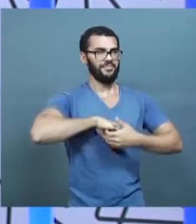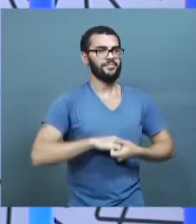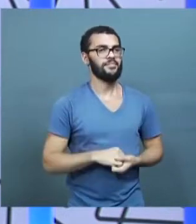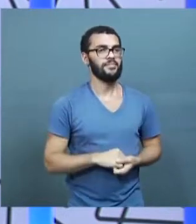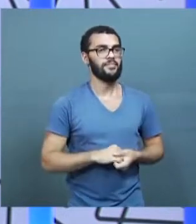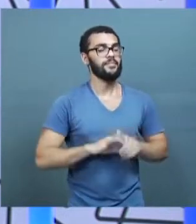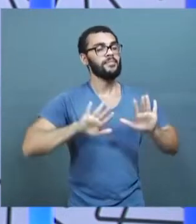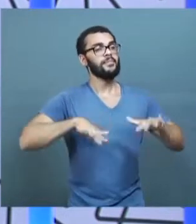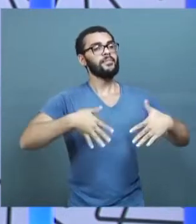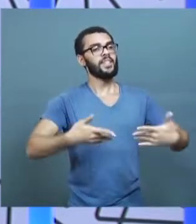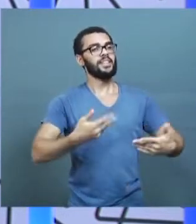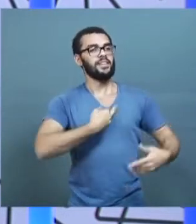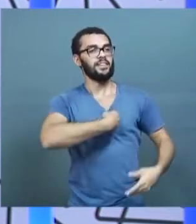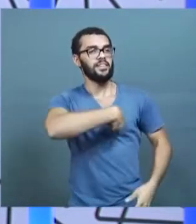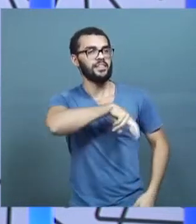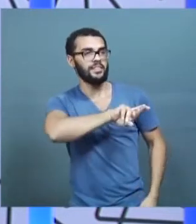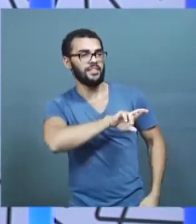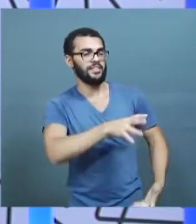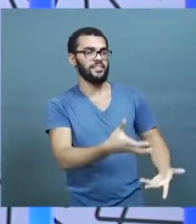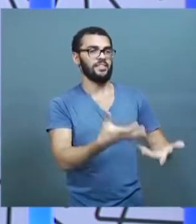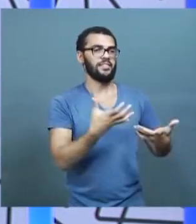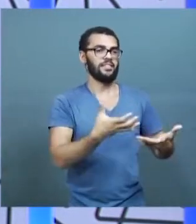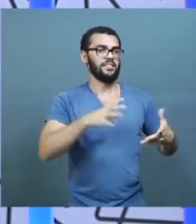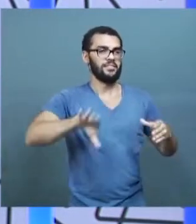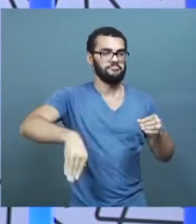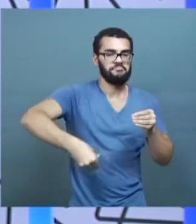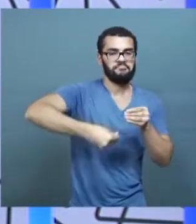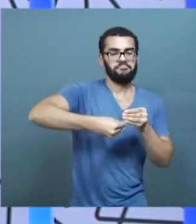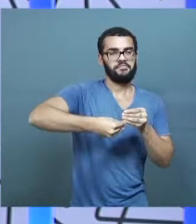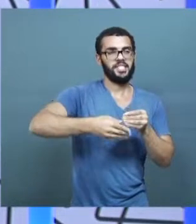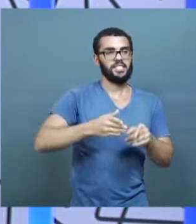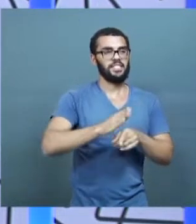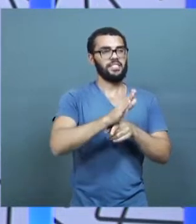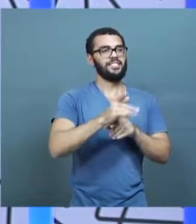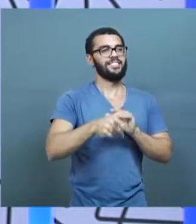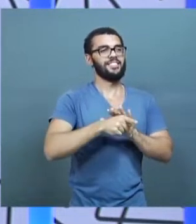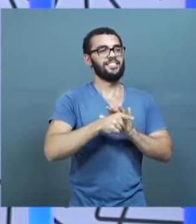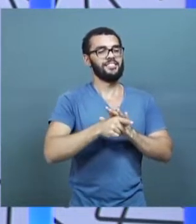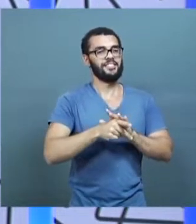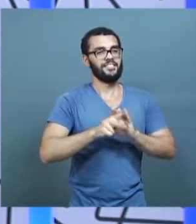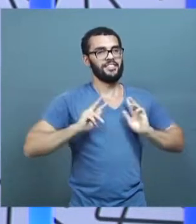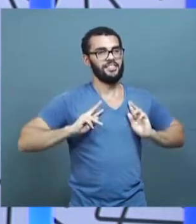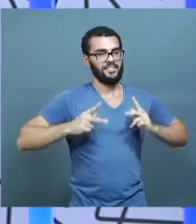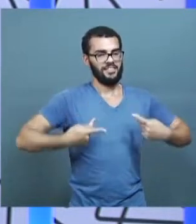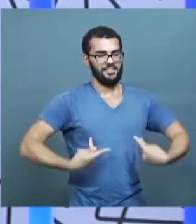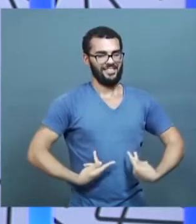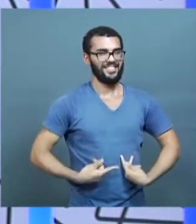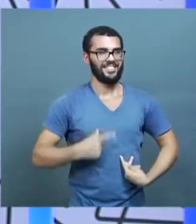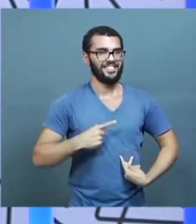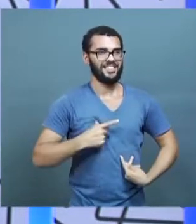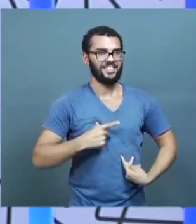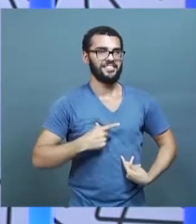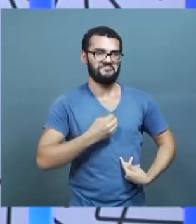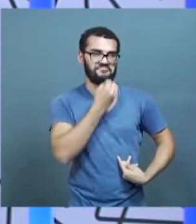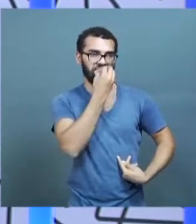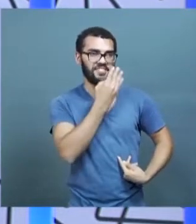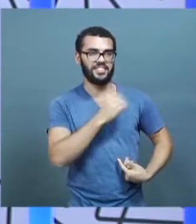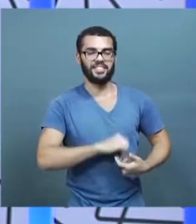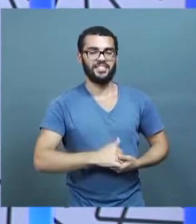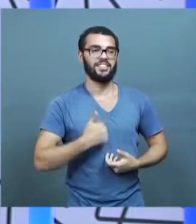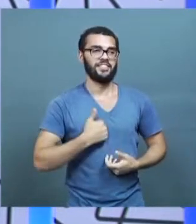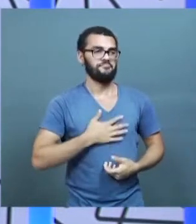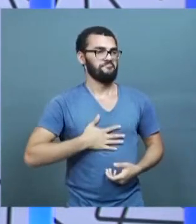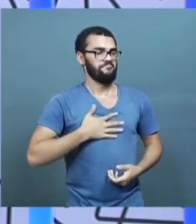E a religião vem a complementar isso, vem reforçar esse princípio humano. Acho que é muito bom